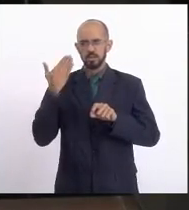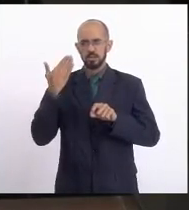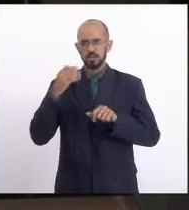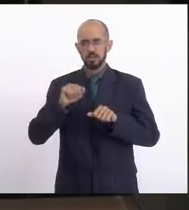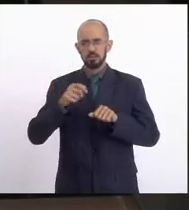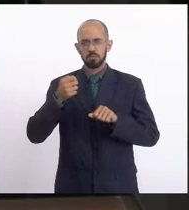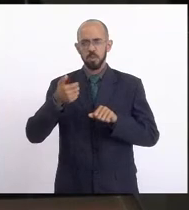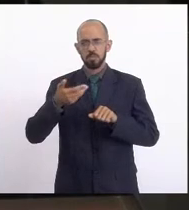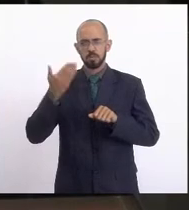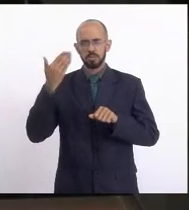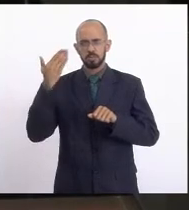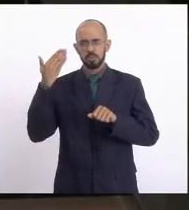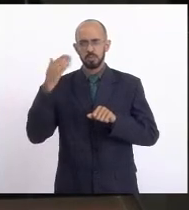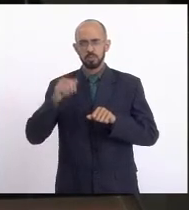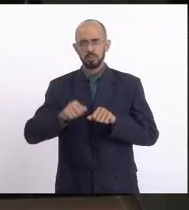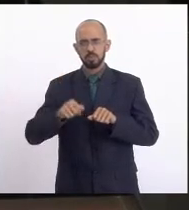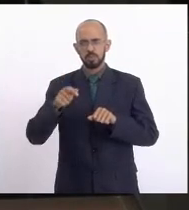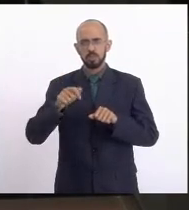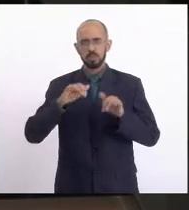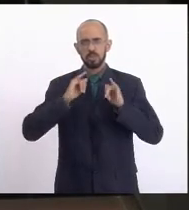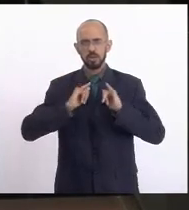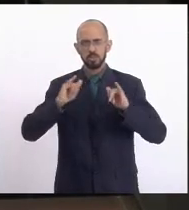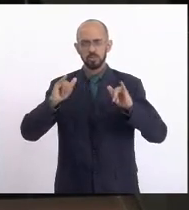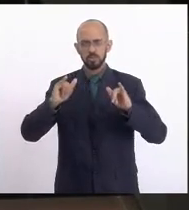dias, denunciando